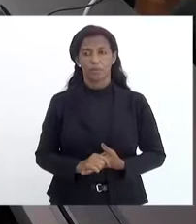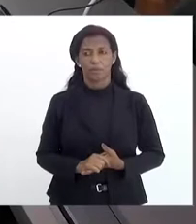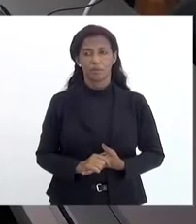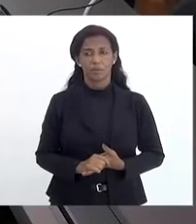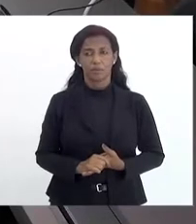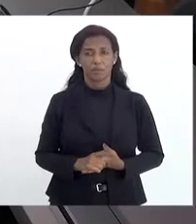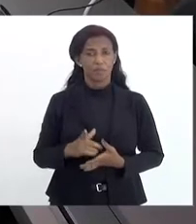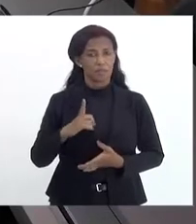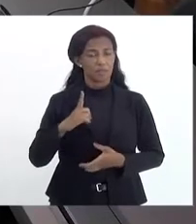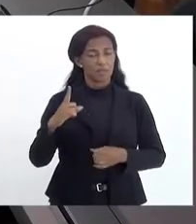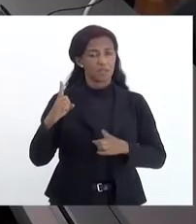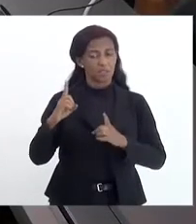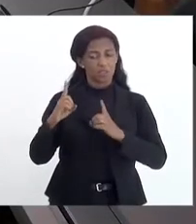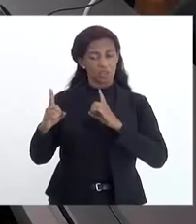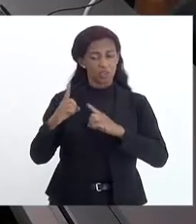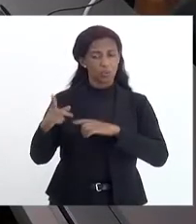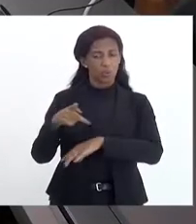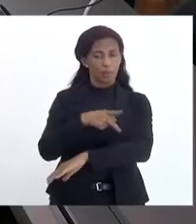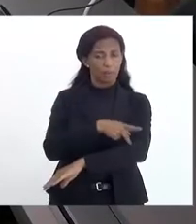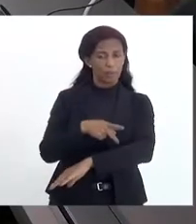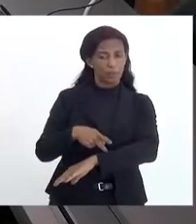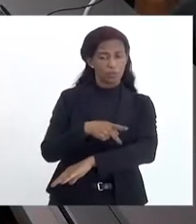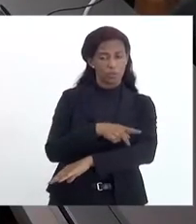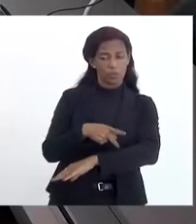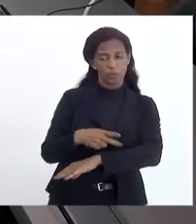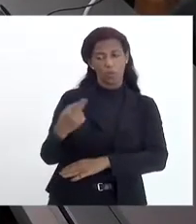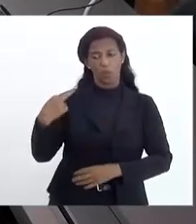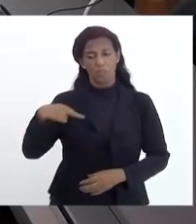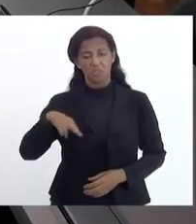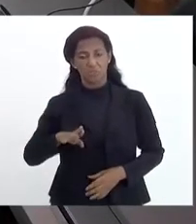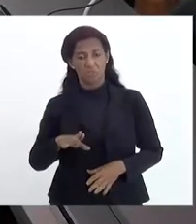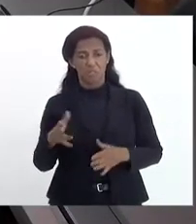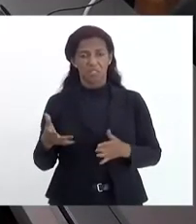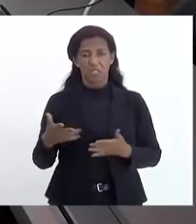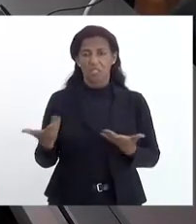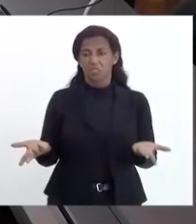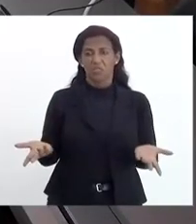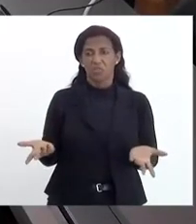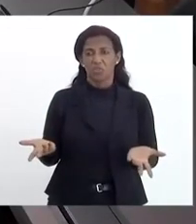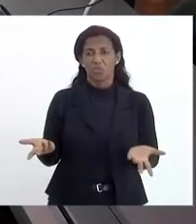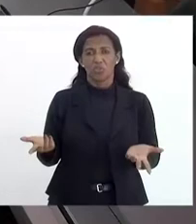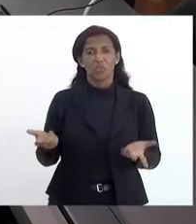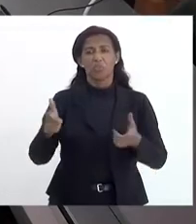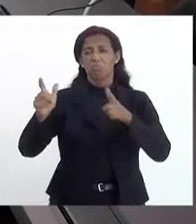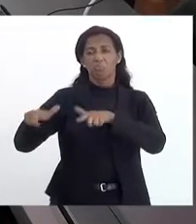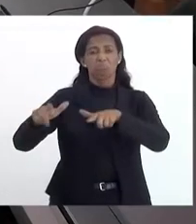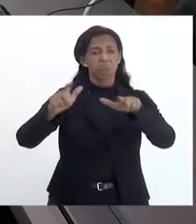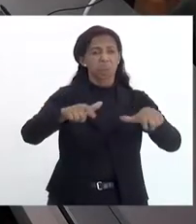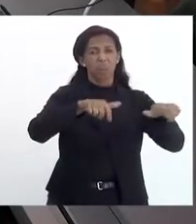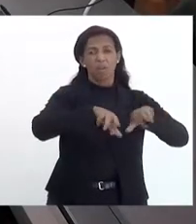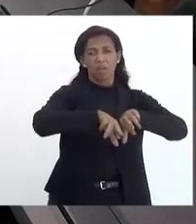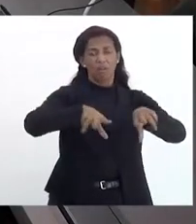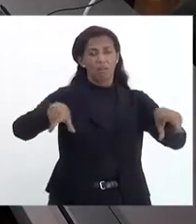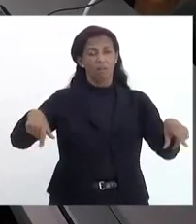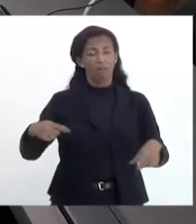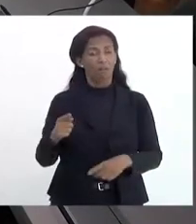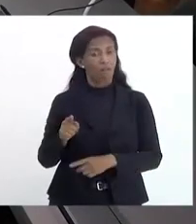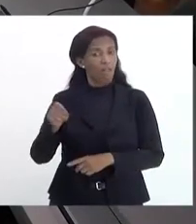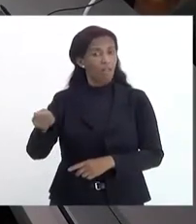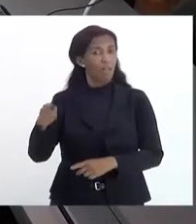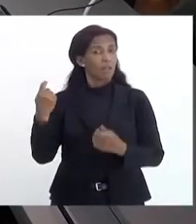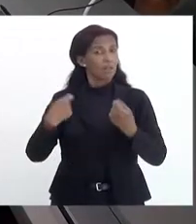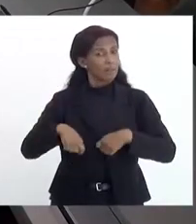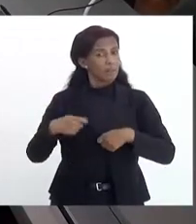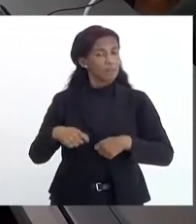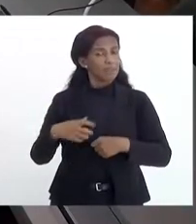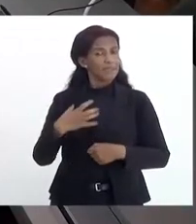de se discutir a pedagogia ou a religiosidade, seja ela de qual matiz ela for, é lá que é preciso